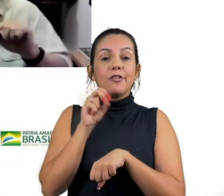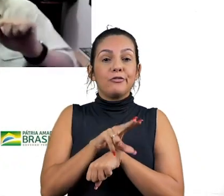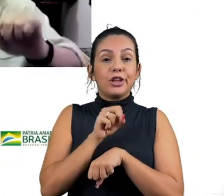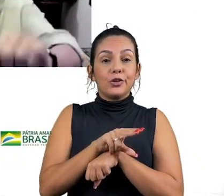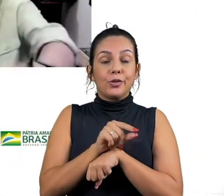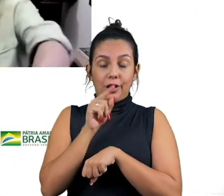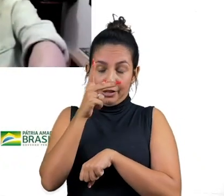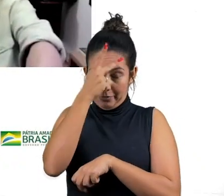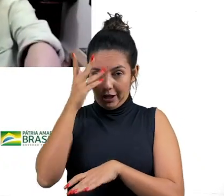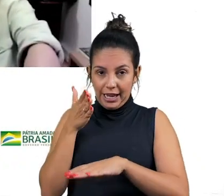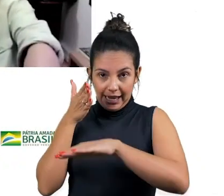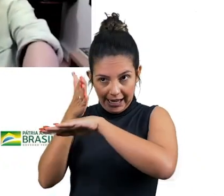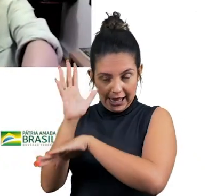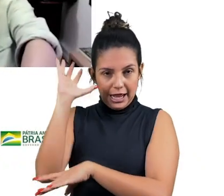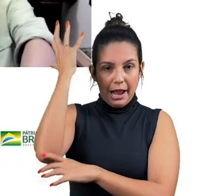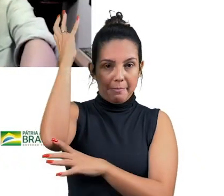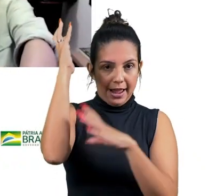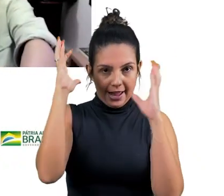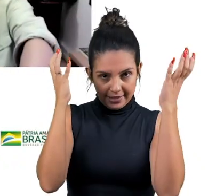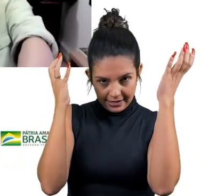É alguém que entra na mata,